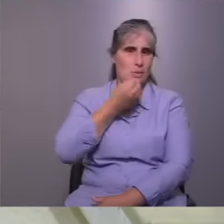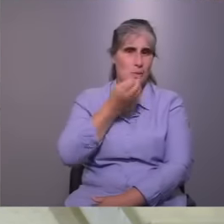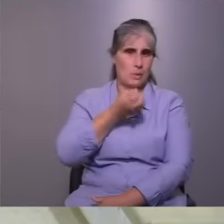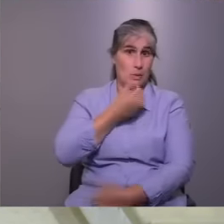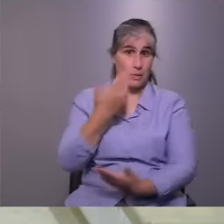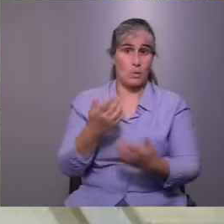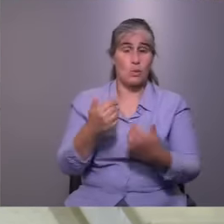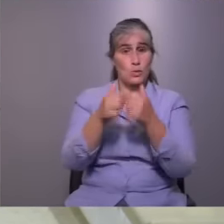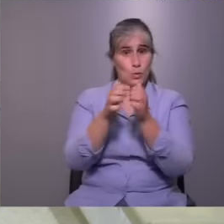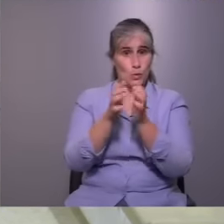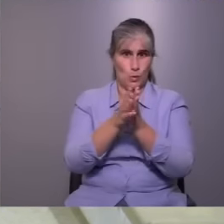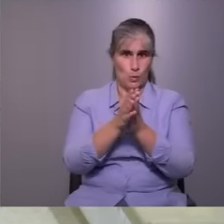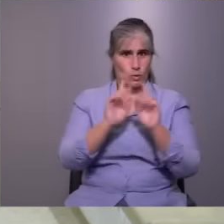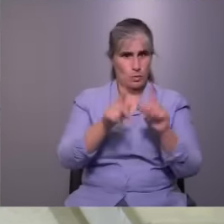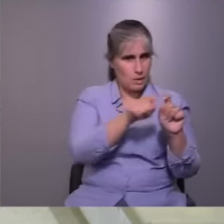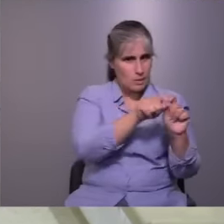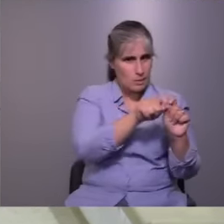Adoremos